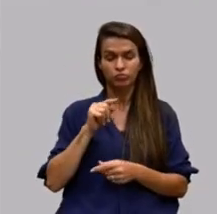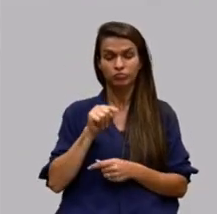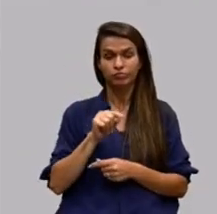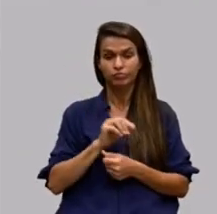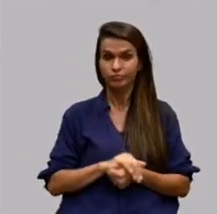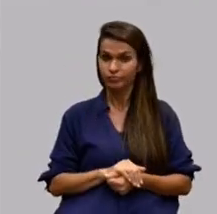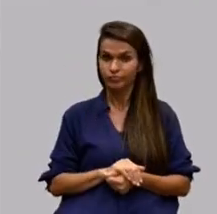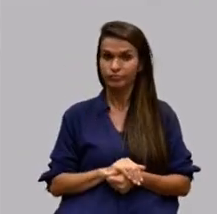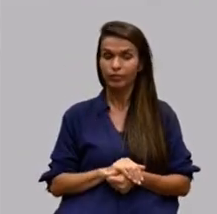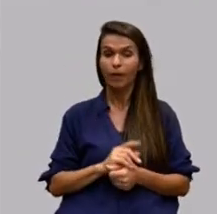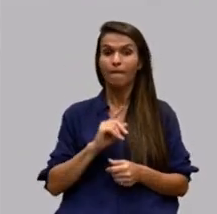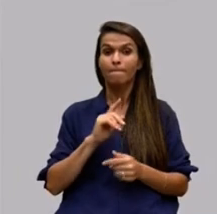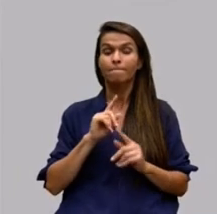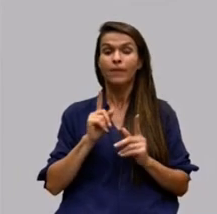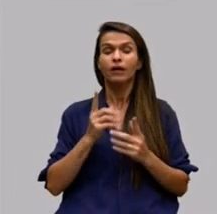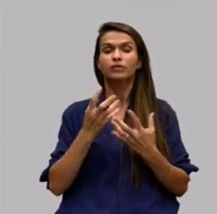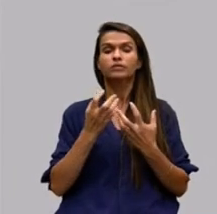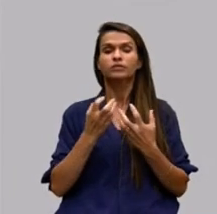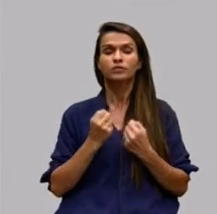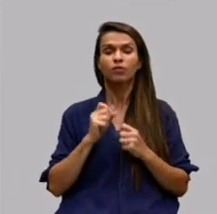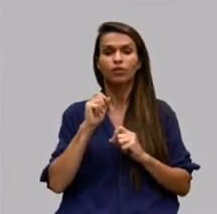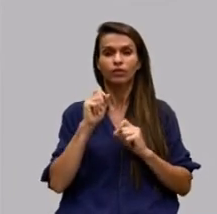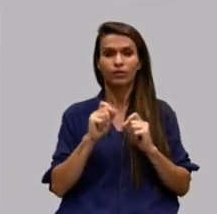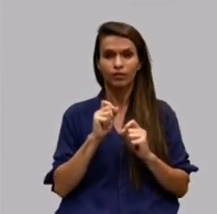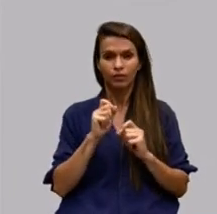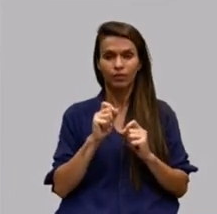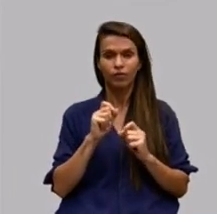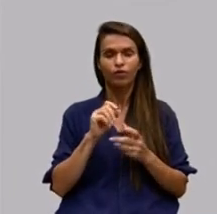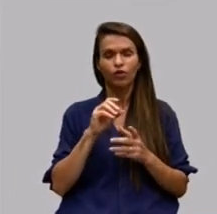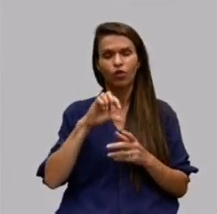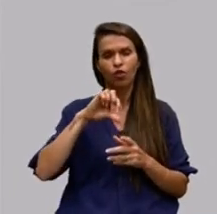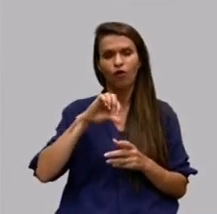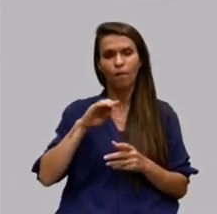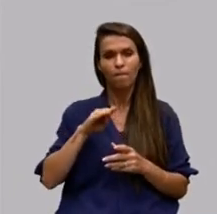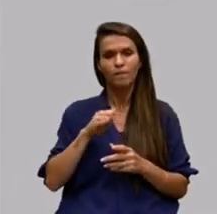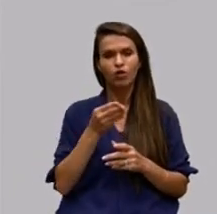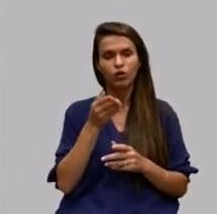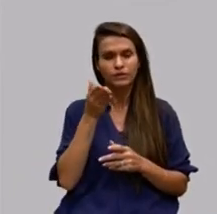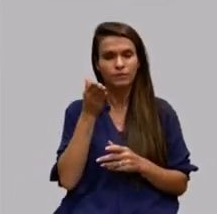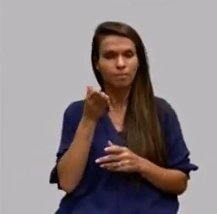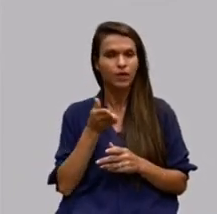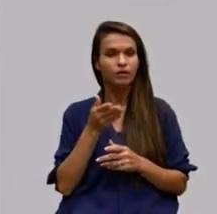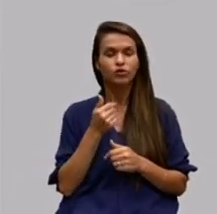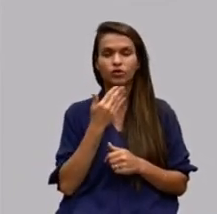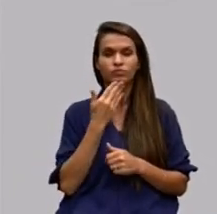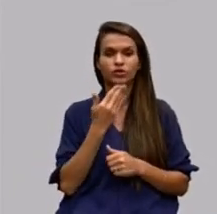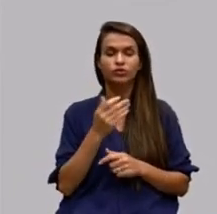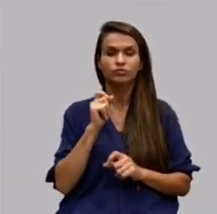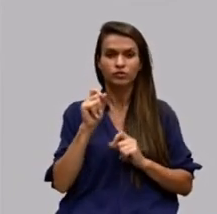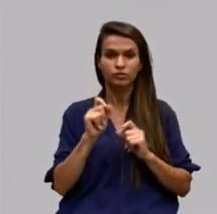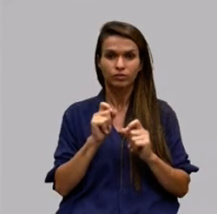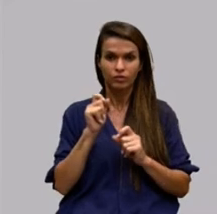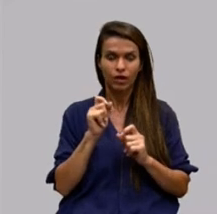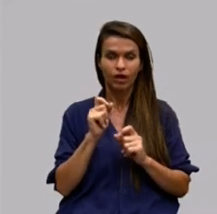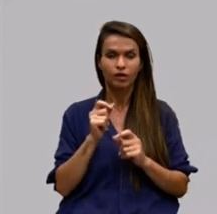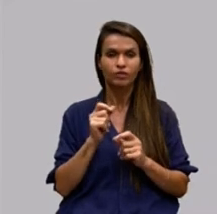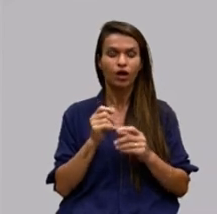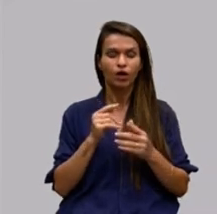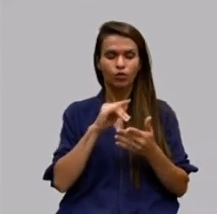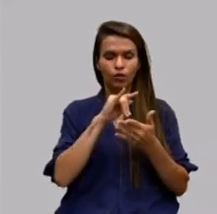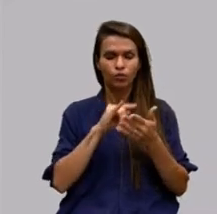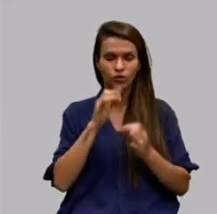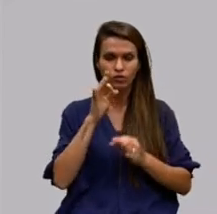Mas admitindo-se que eles fossem 9 bilhões e meio, o que nós pedíamos? Que, na ação judicial do Estado